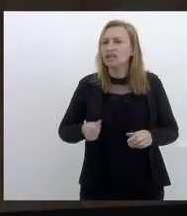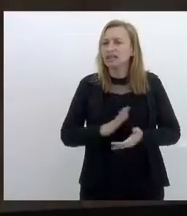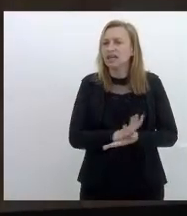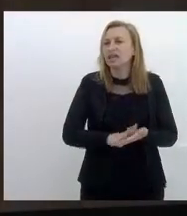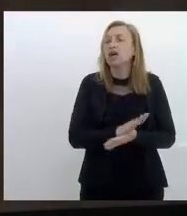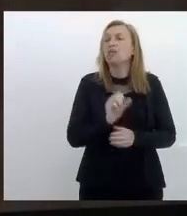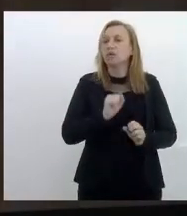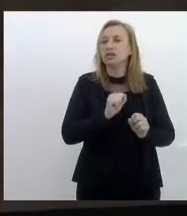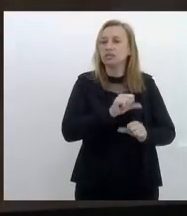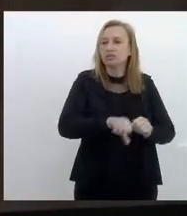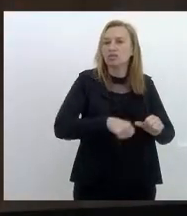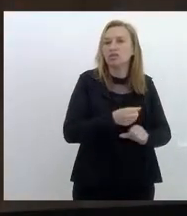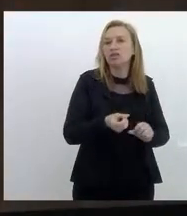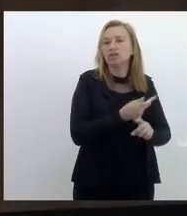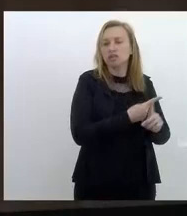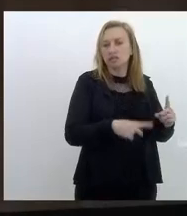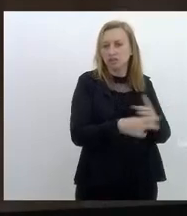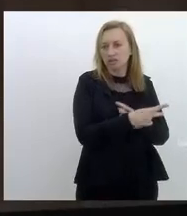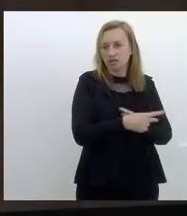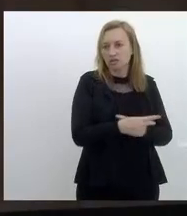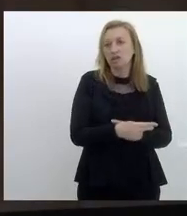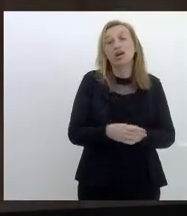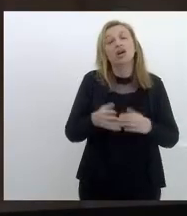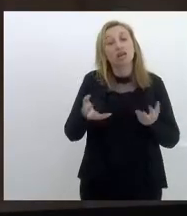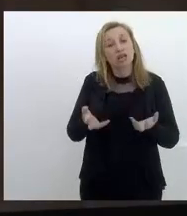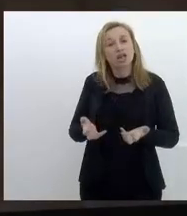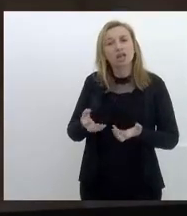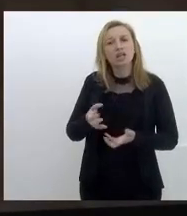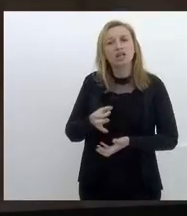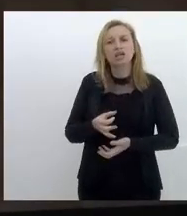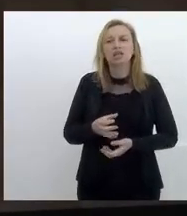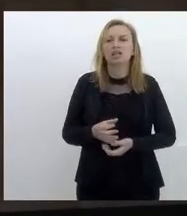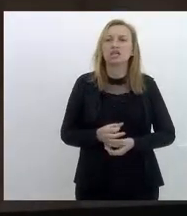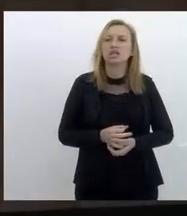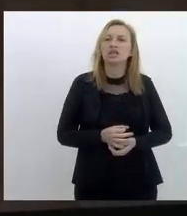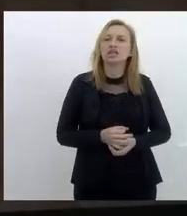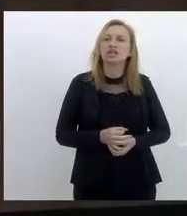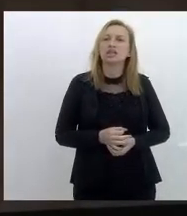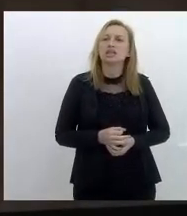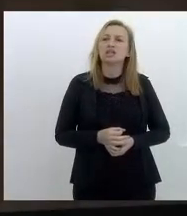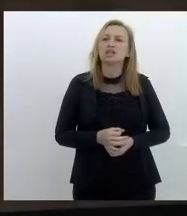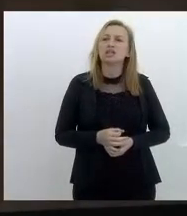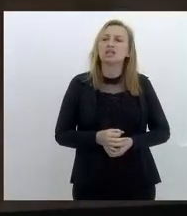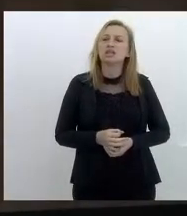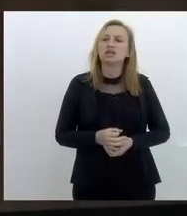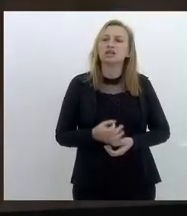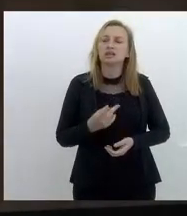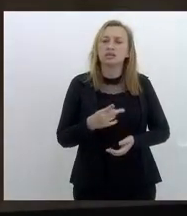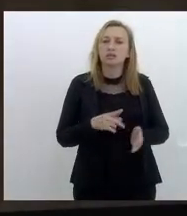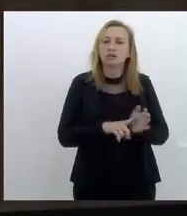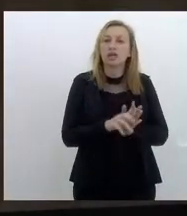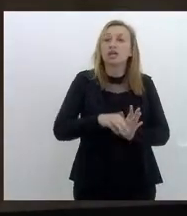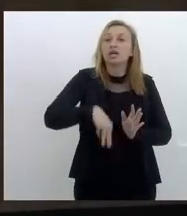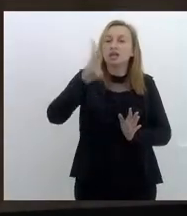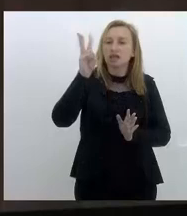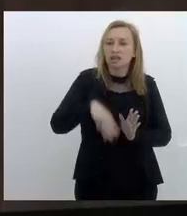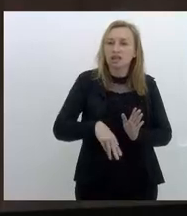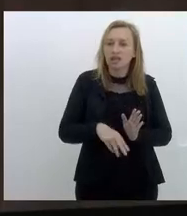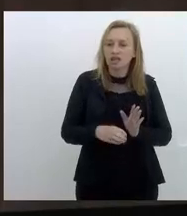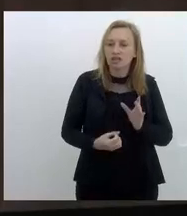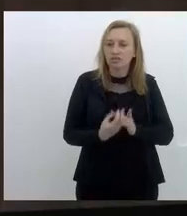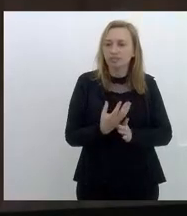e fazem transmissão então a gente queria garantir a quem ingressou antes da emenda 20/98